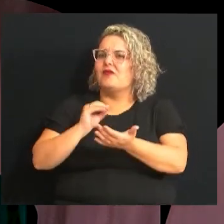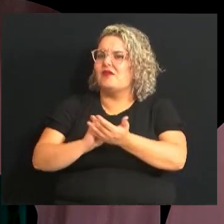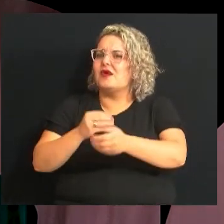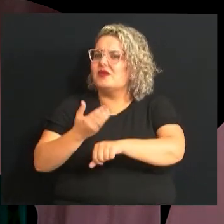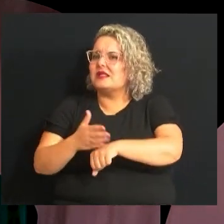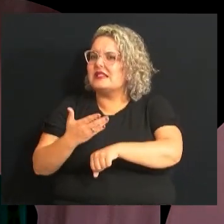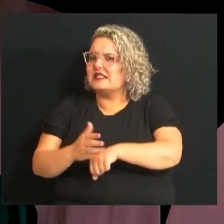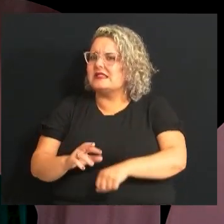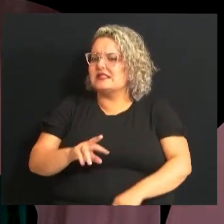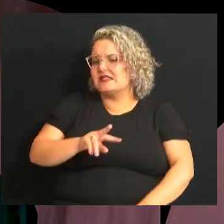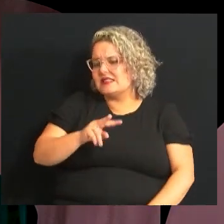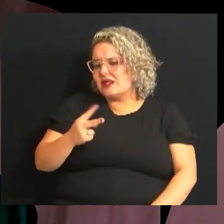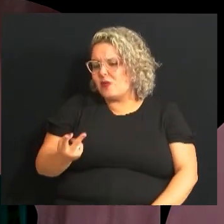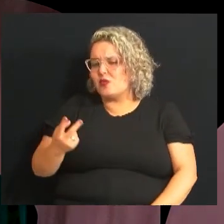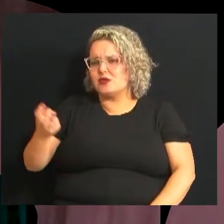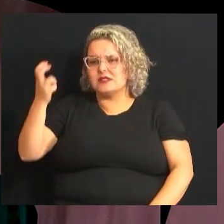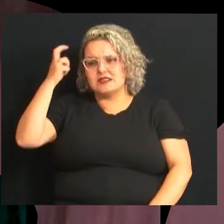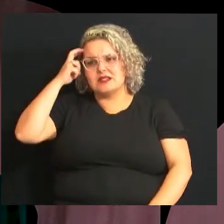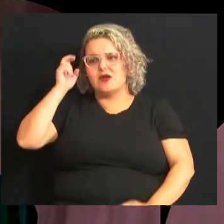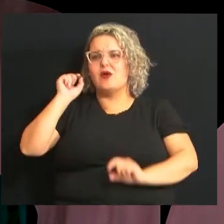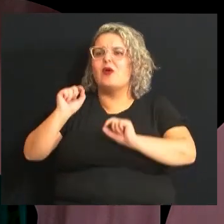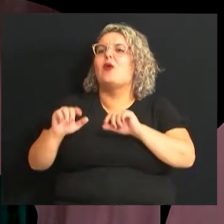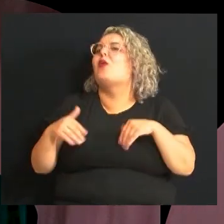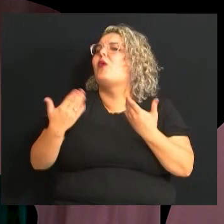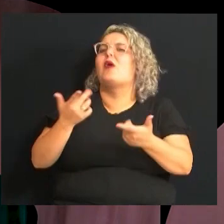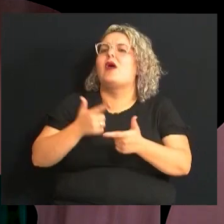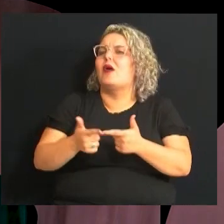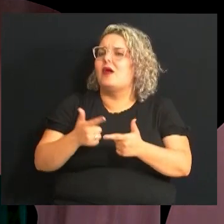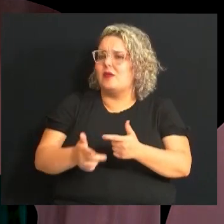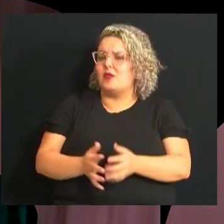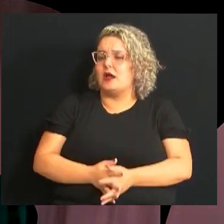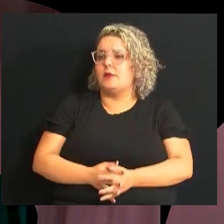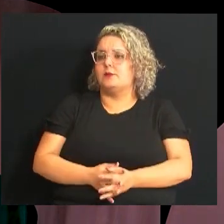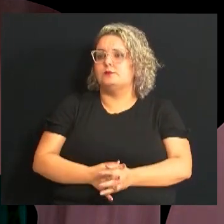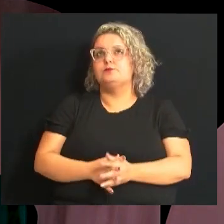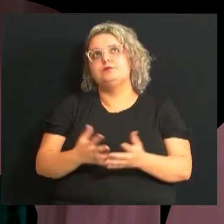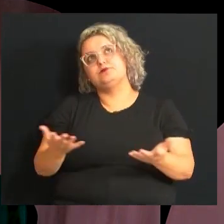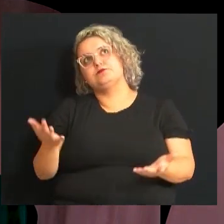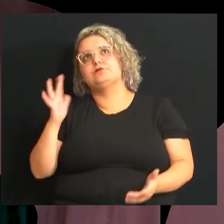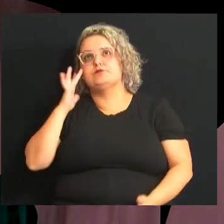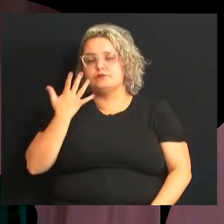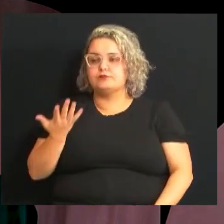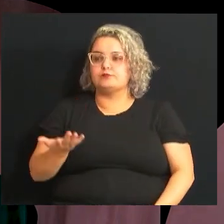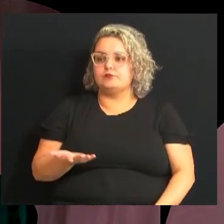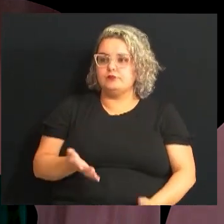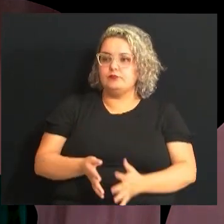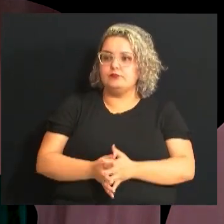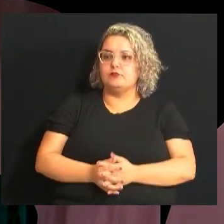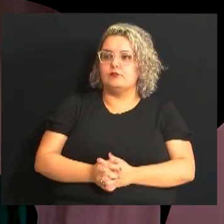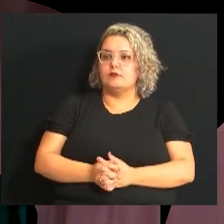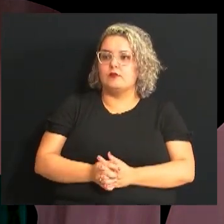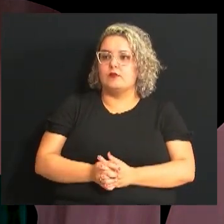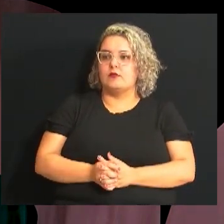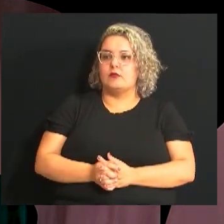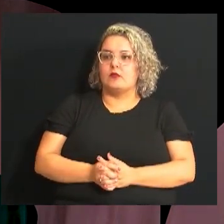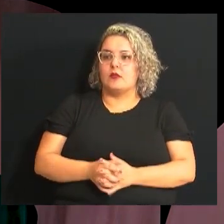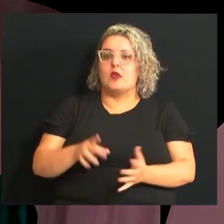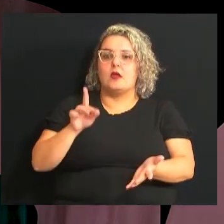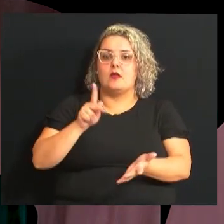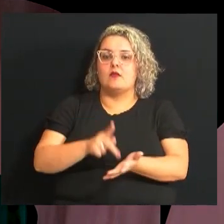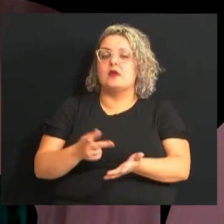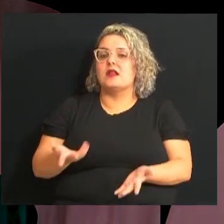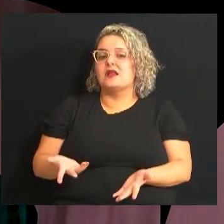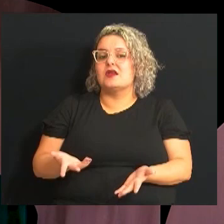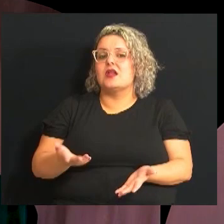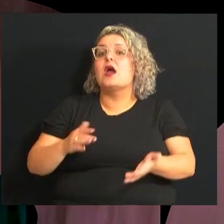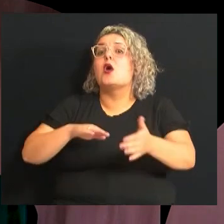acontece? Falta conhecimento, falta treinamento, essa mudança cultural, qual é o problema? Vamos lá, eu